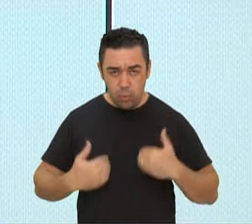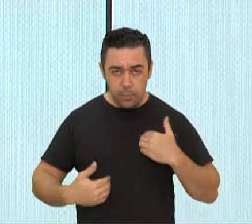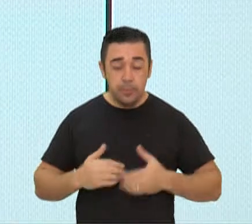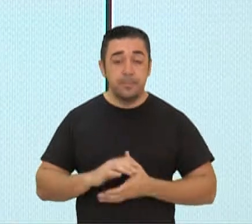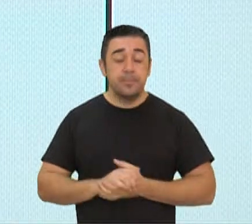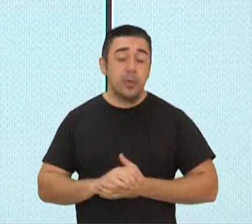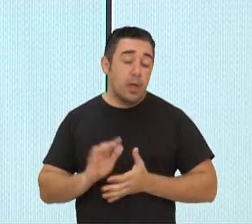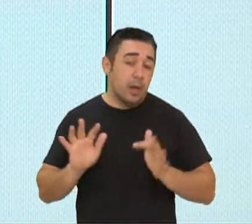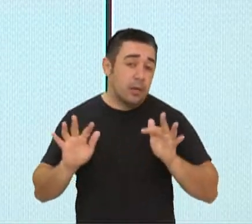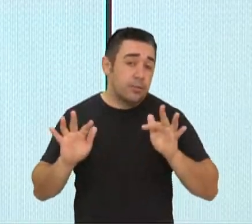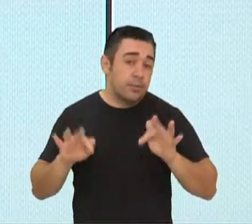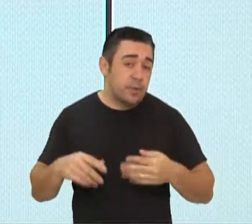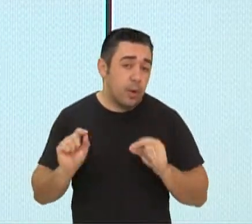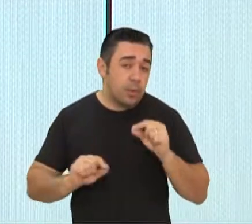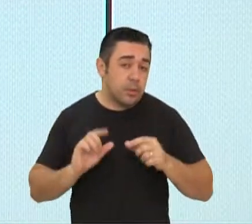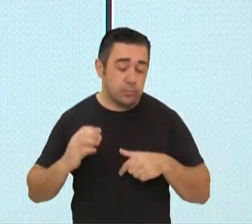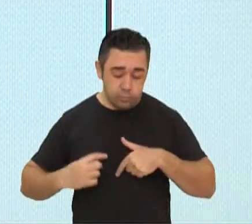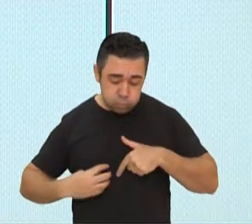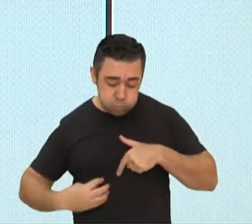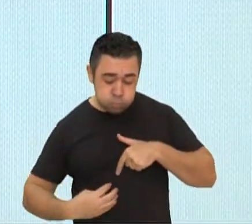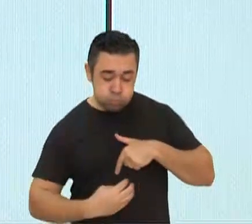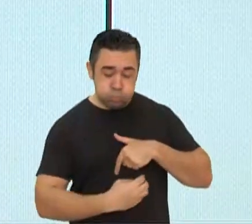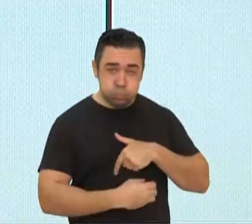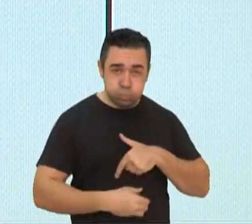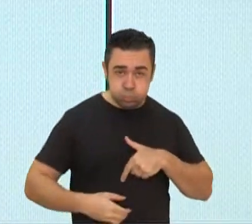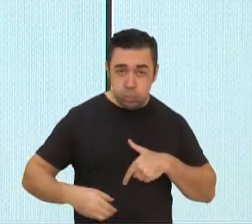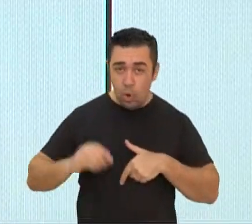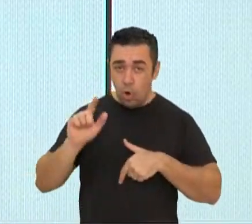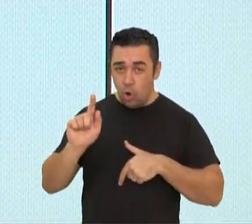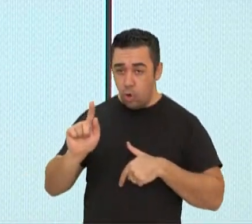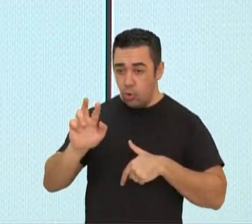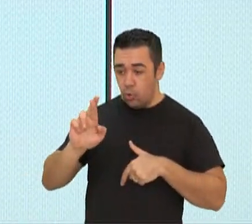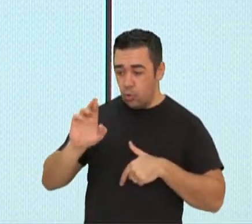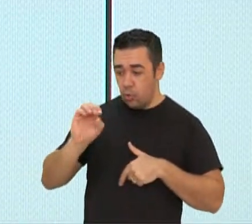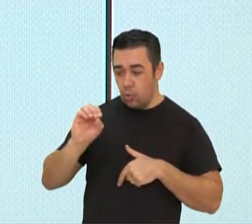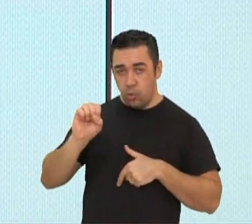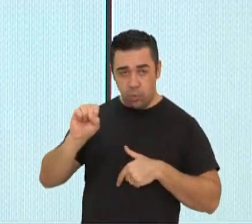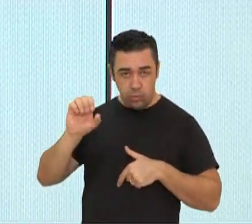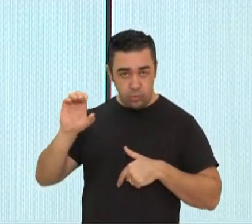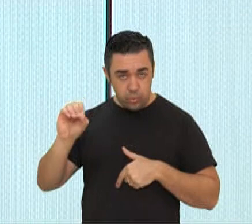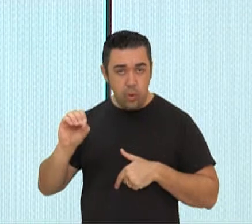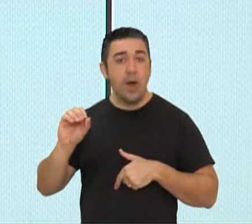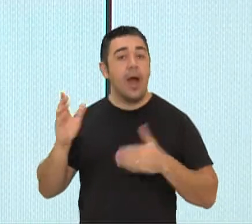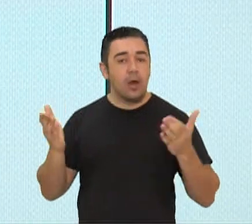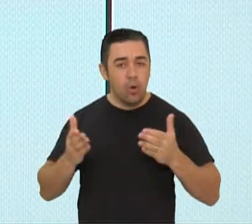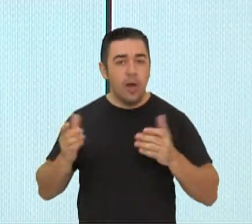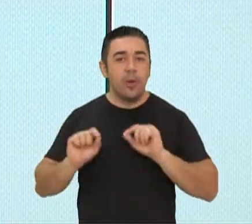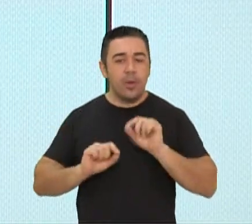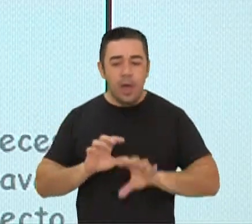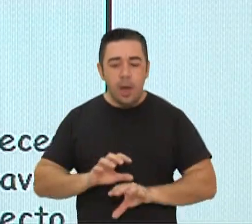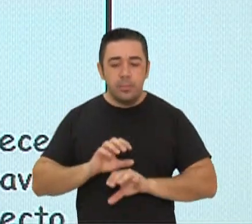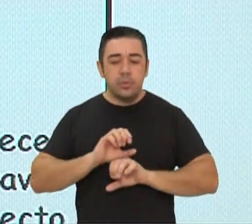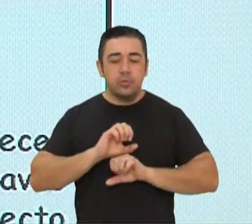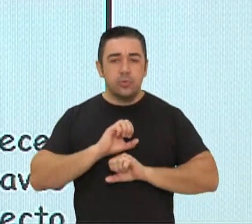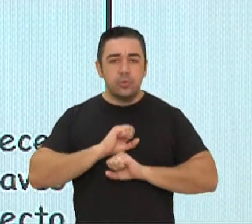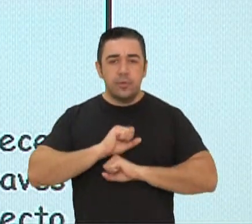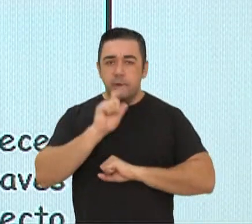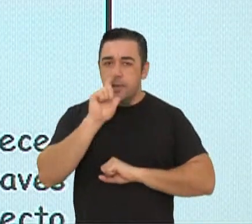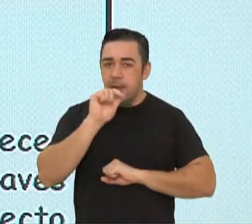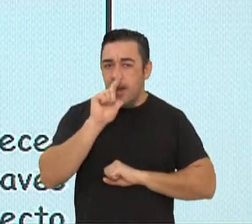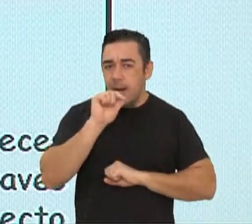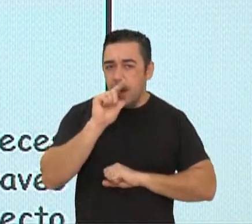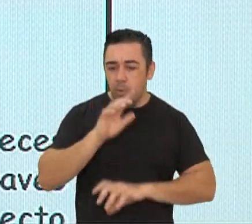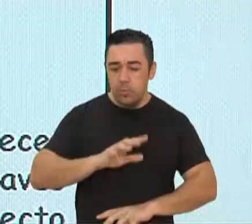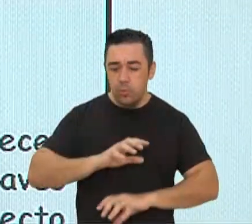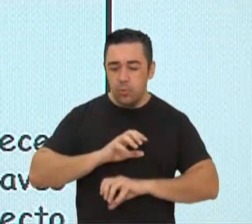nutrientes. E finalmente, quando o quilo agora chega ao intestino grosso, a gente tem a